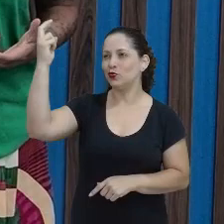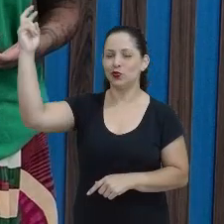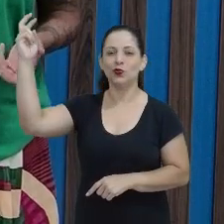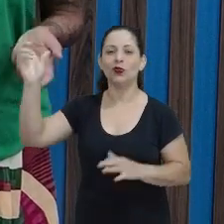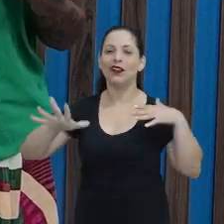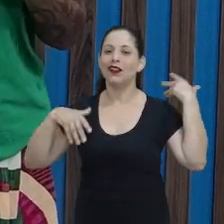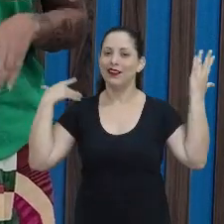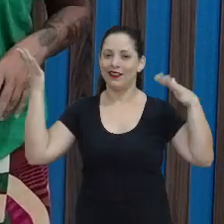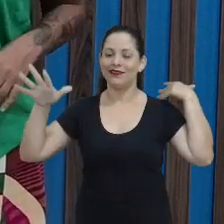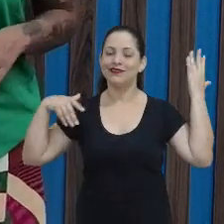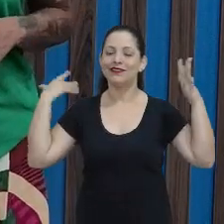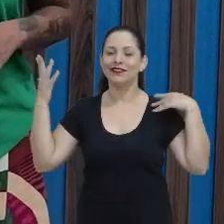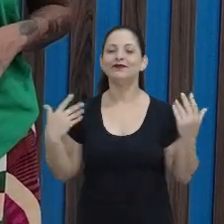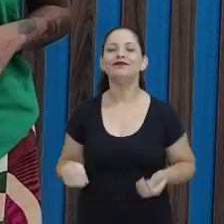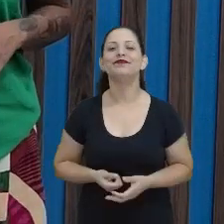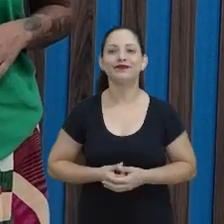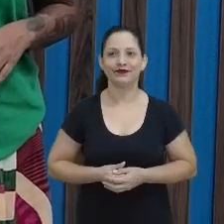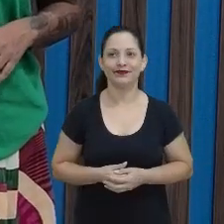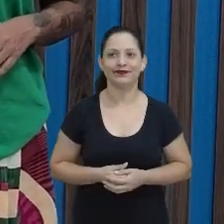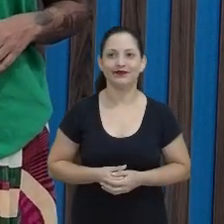entretenimento. Então, vamos lá.